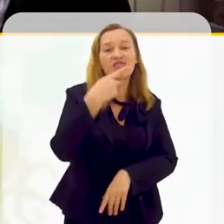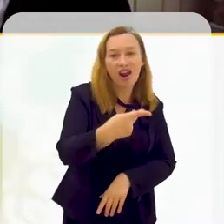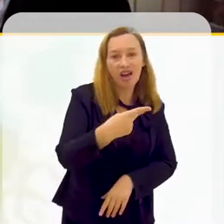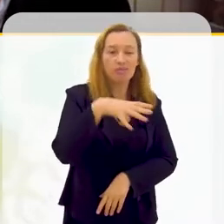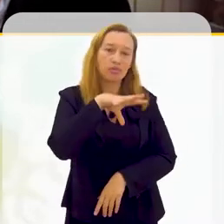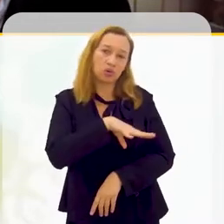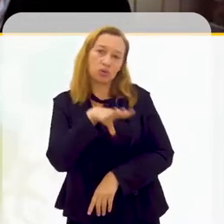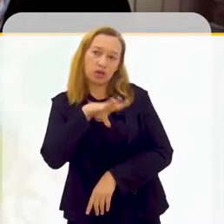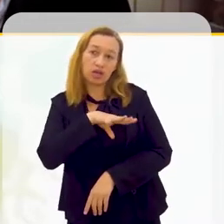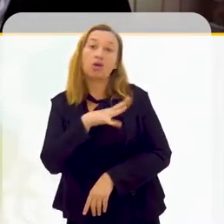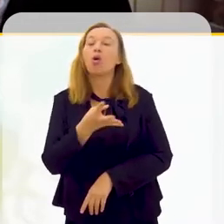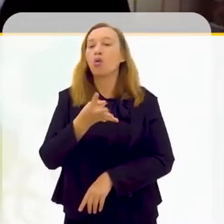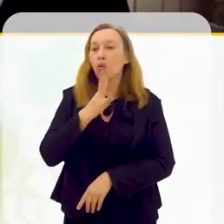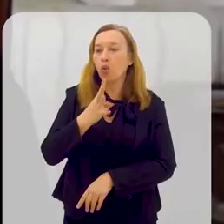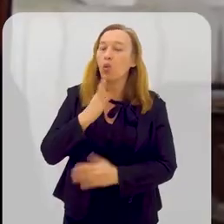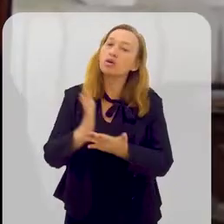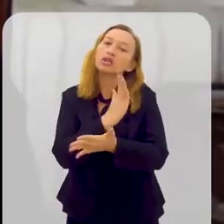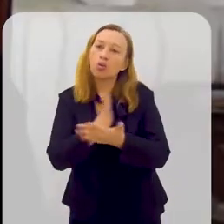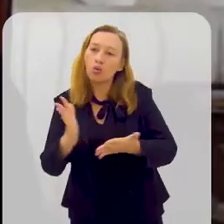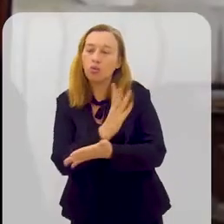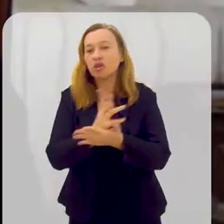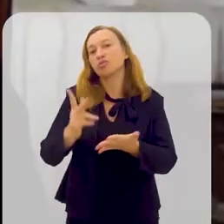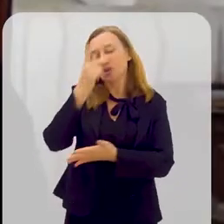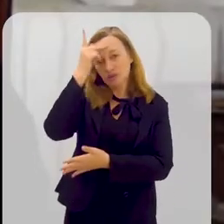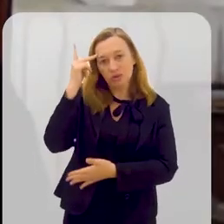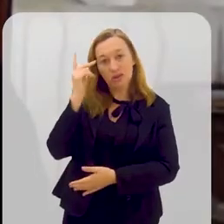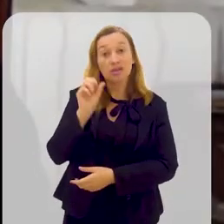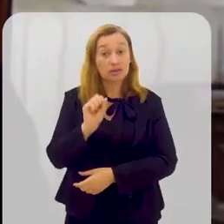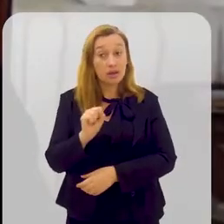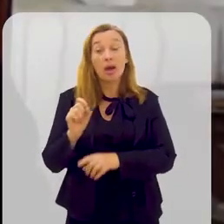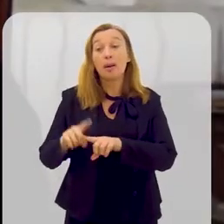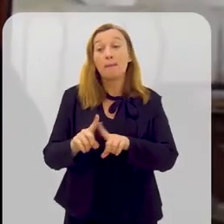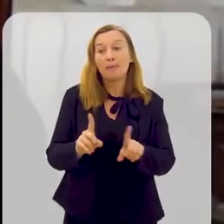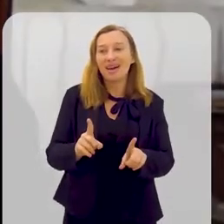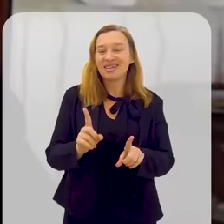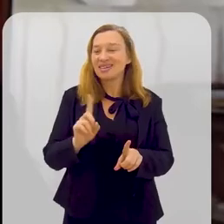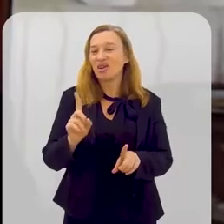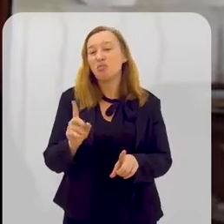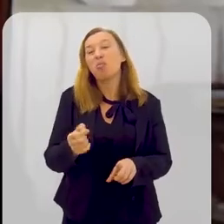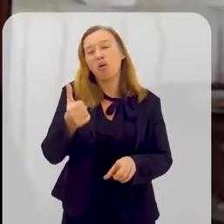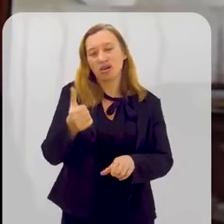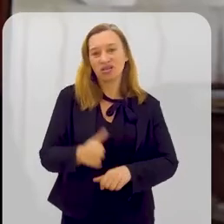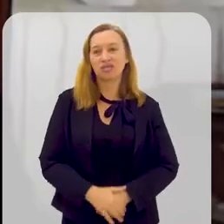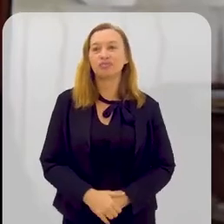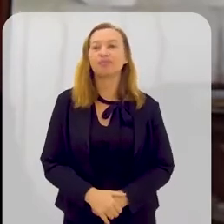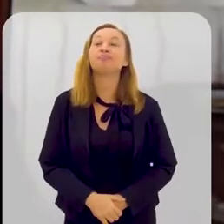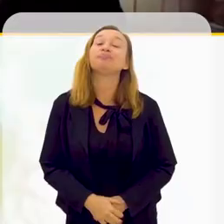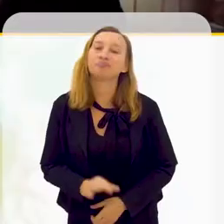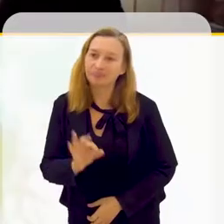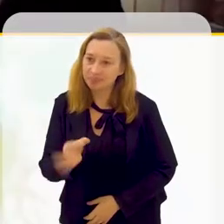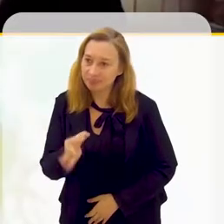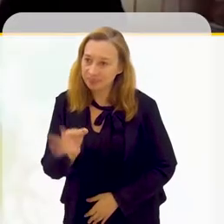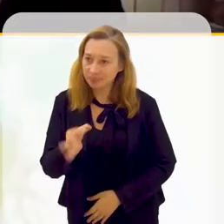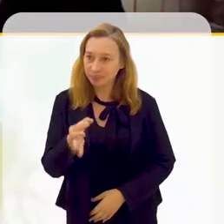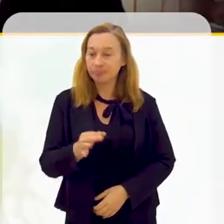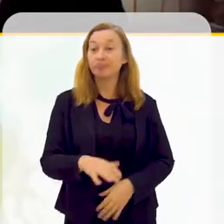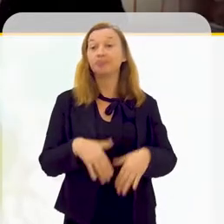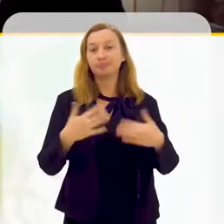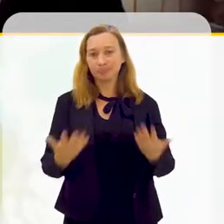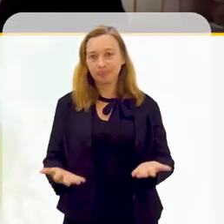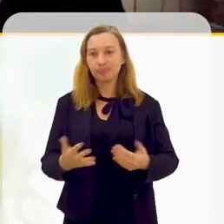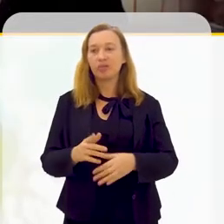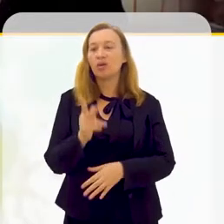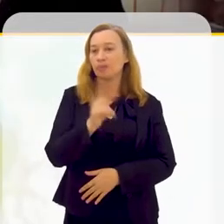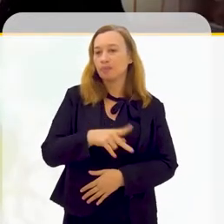falar português e eu conheço algumas pessoas assim só que não sou muitas exatamente